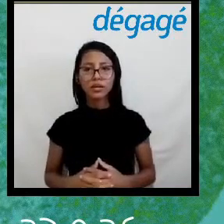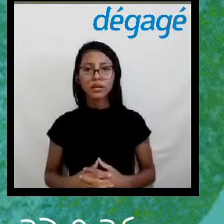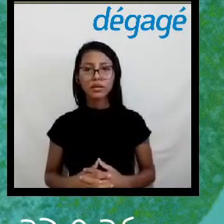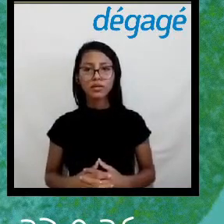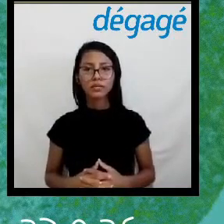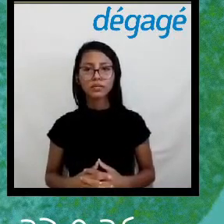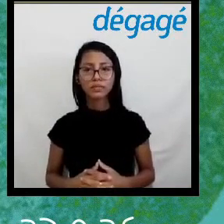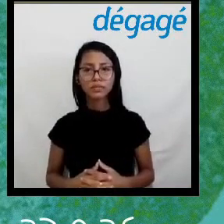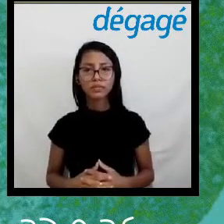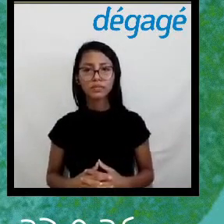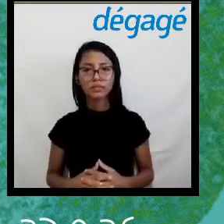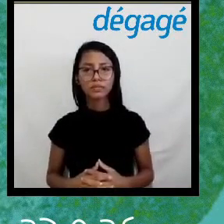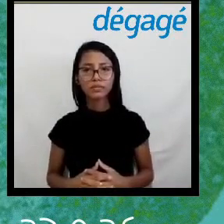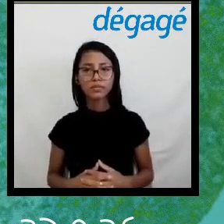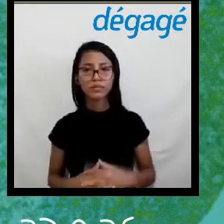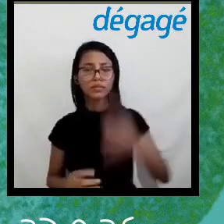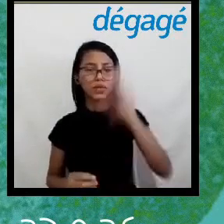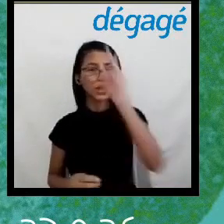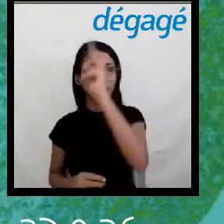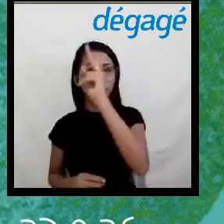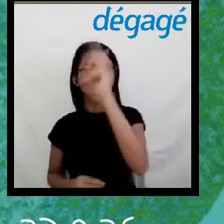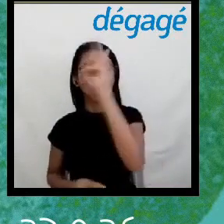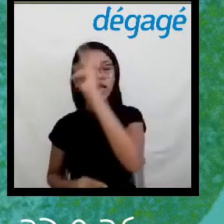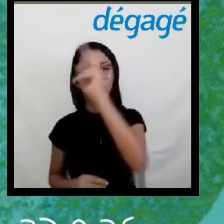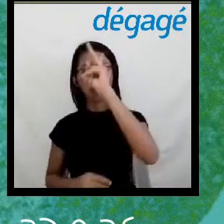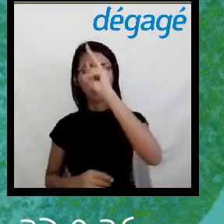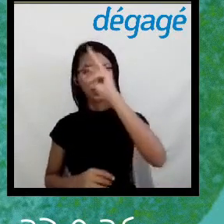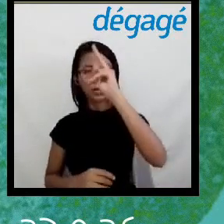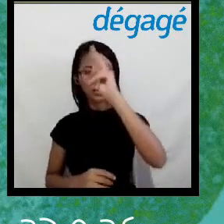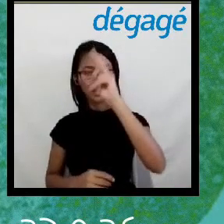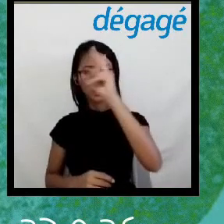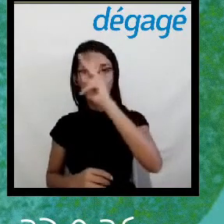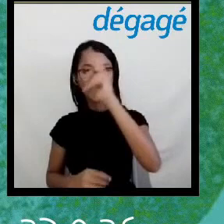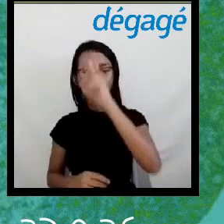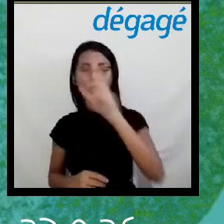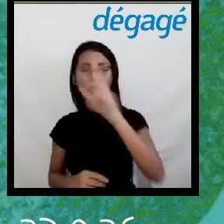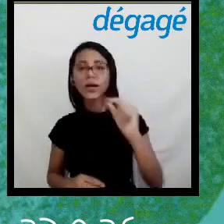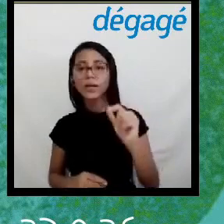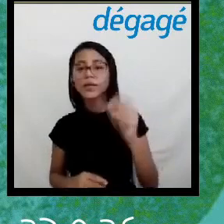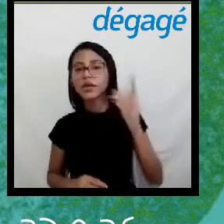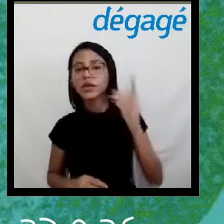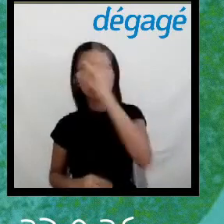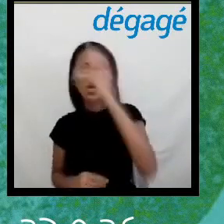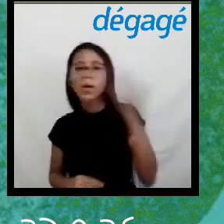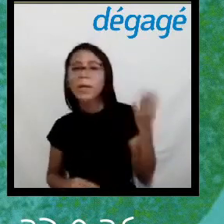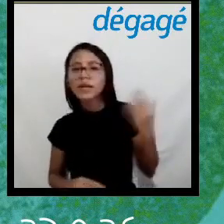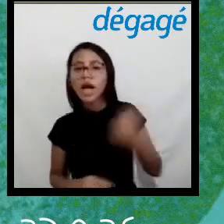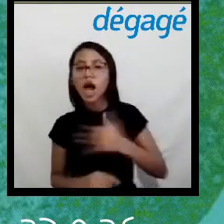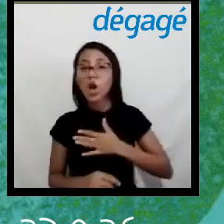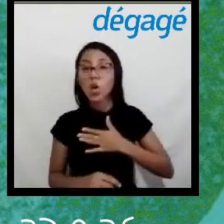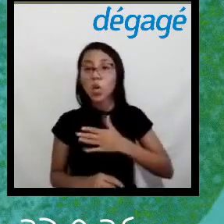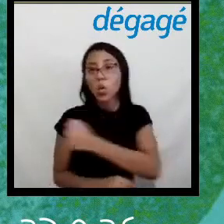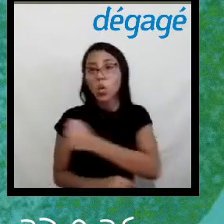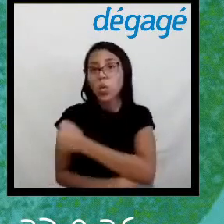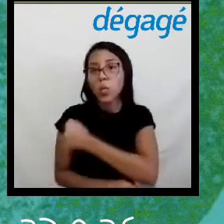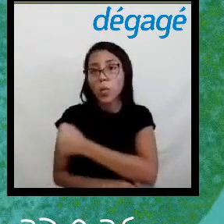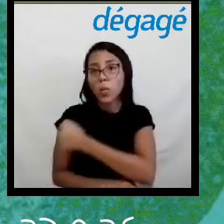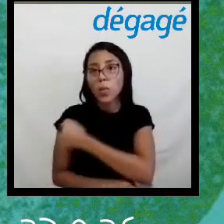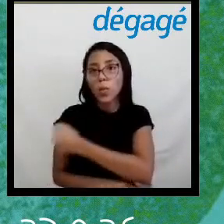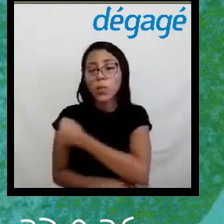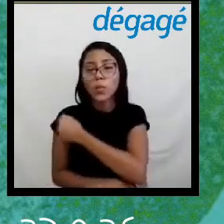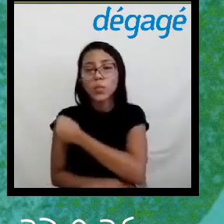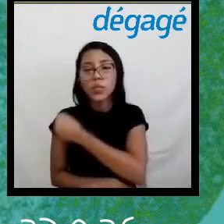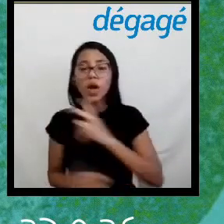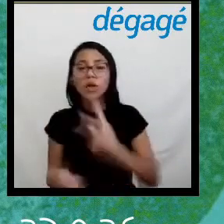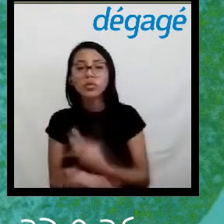de um aluno meu que, no início, eu pensava que pela movimentação dele, parecia que ele estava